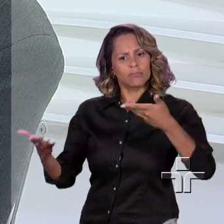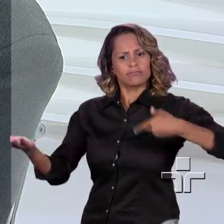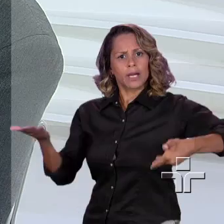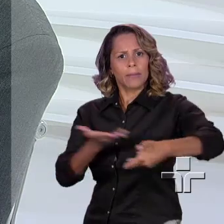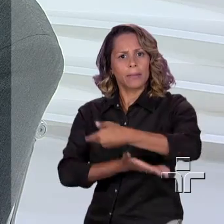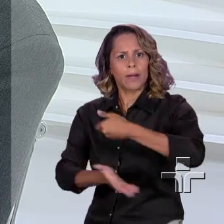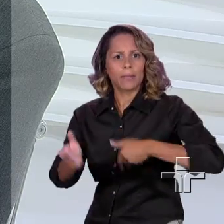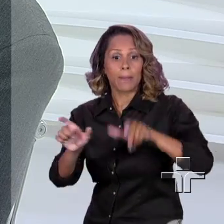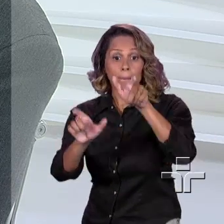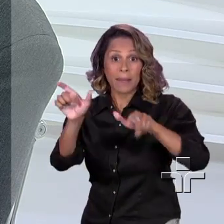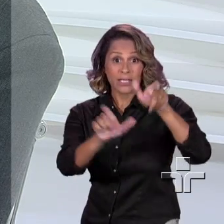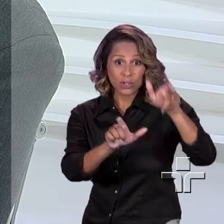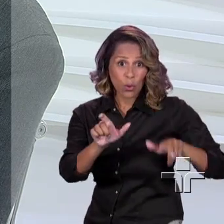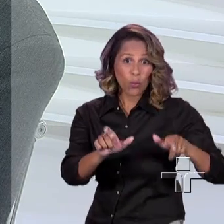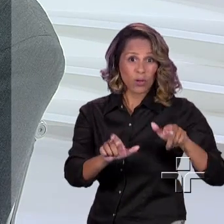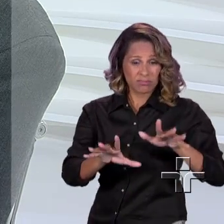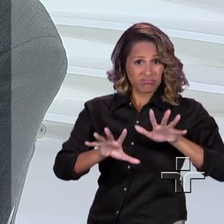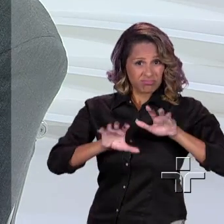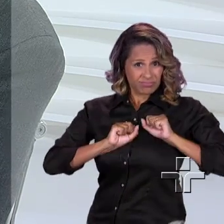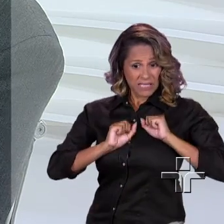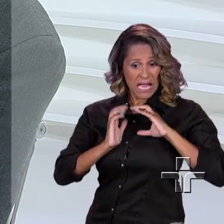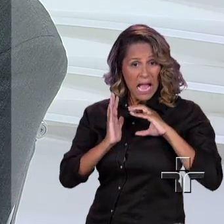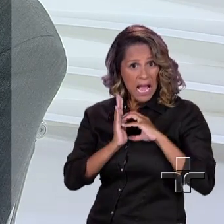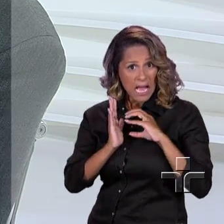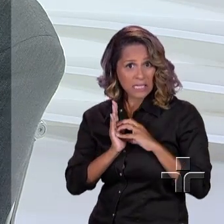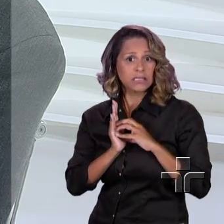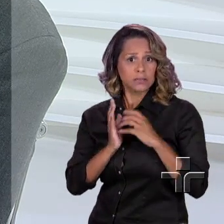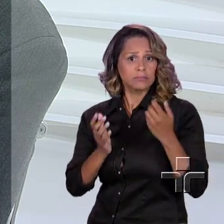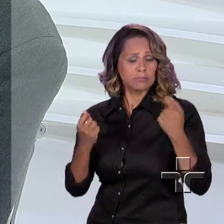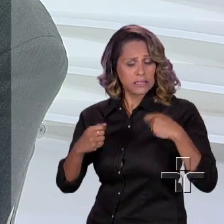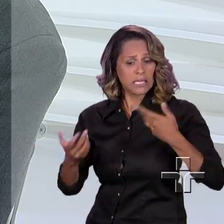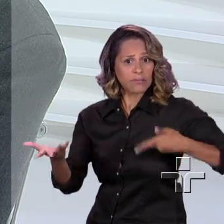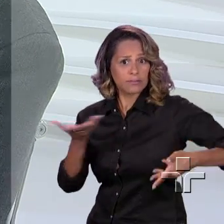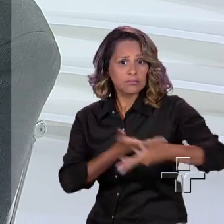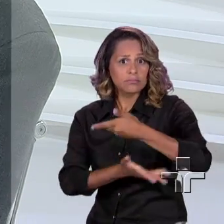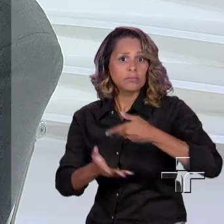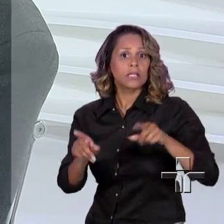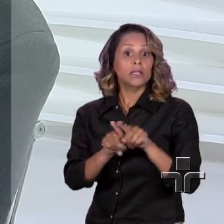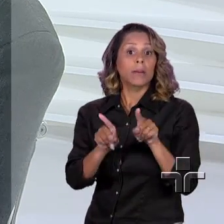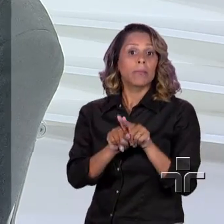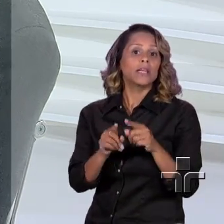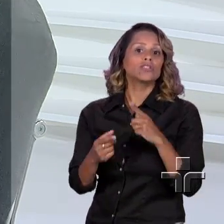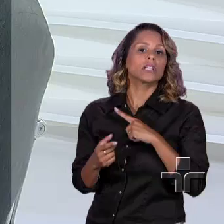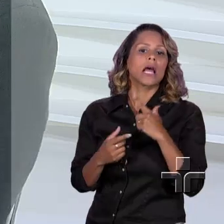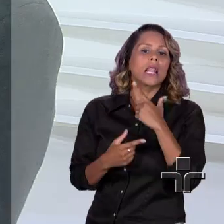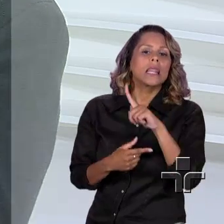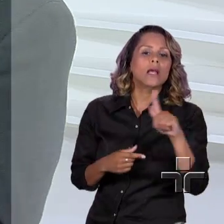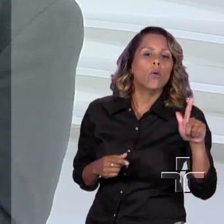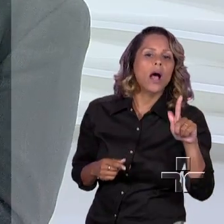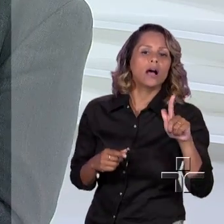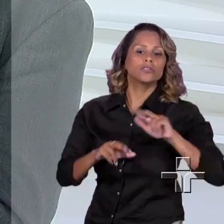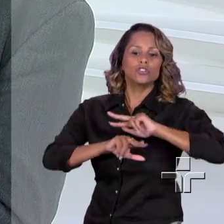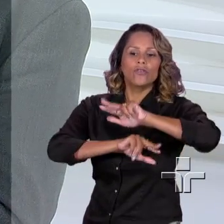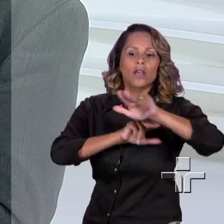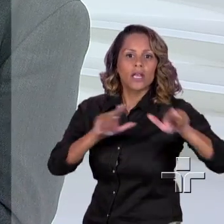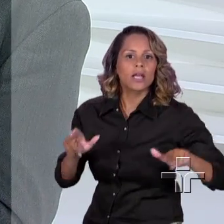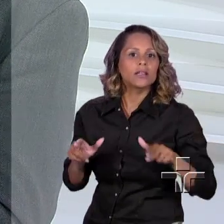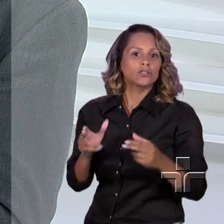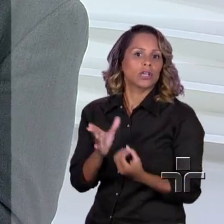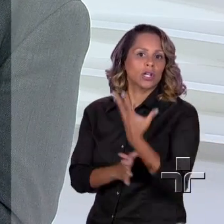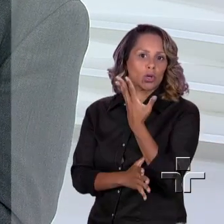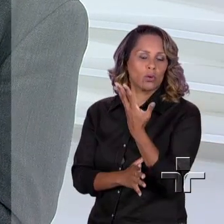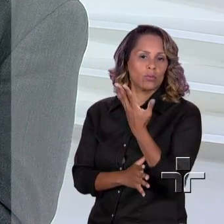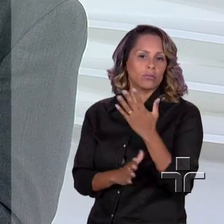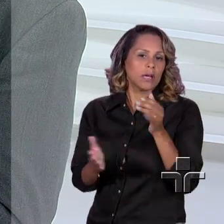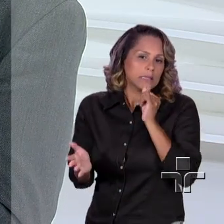pessoas vivendo com AIDS, criando novas linguagens que foram adotadas internacionalmente. Inclusive, ele morre em 92,